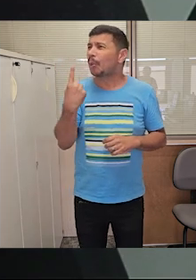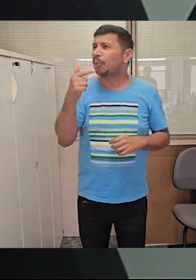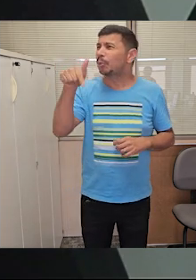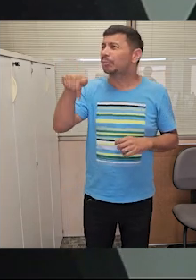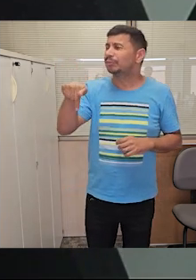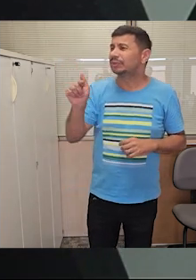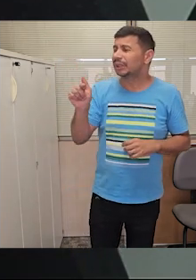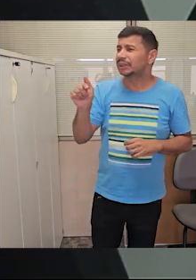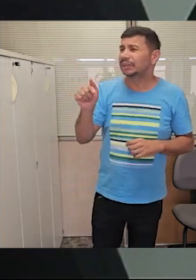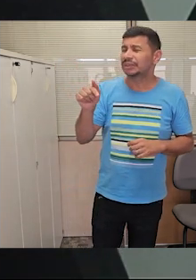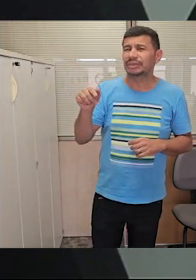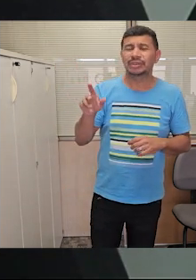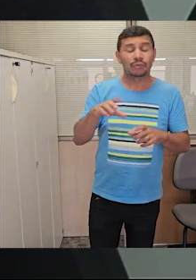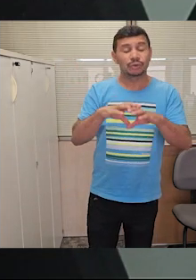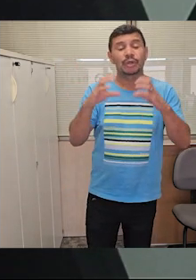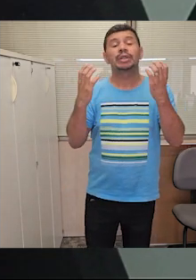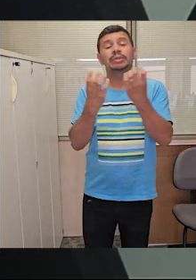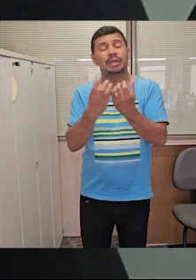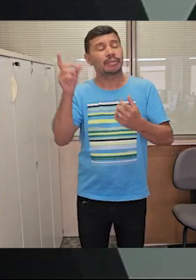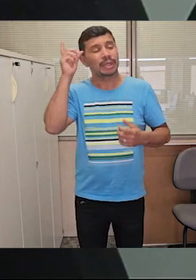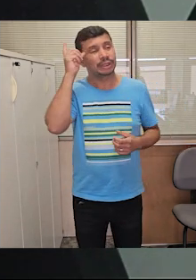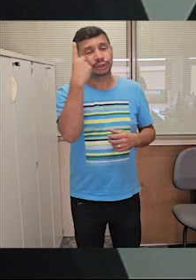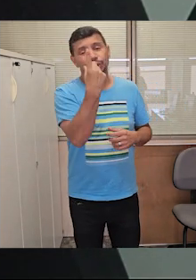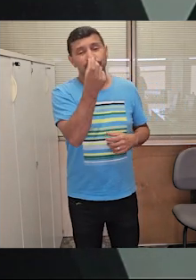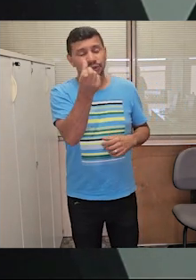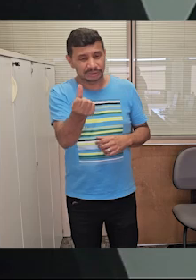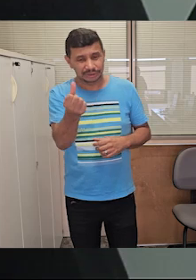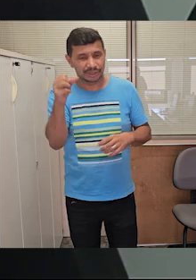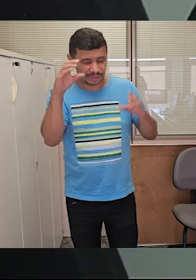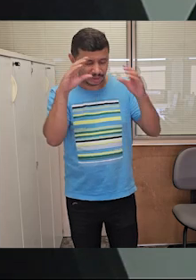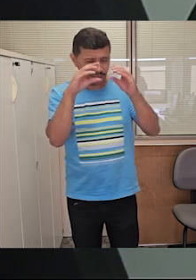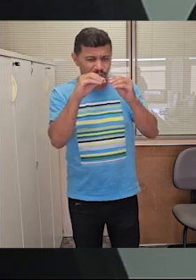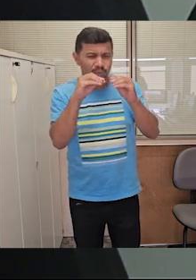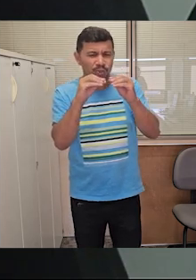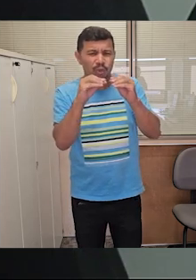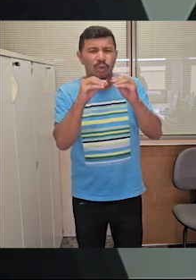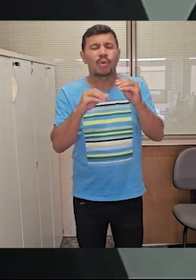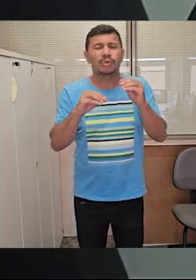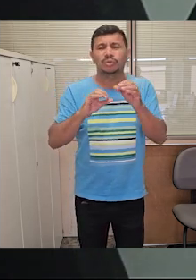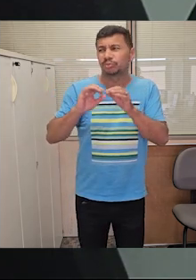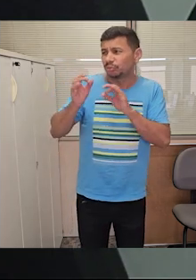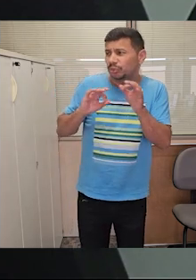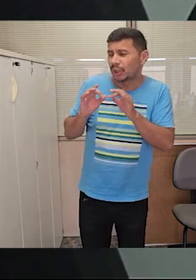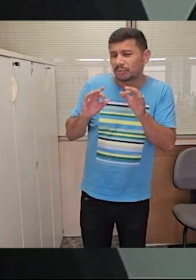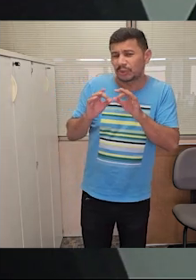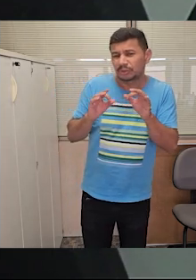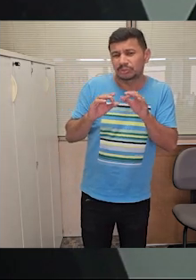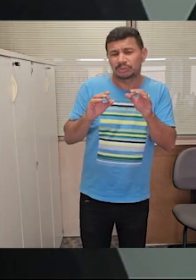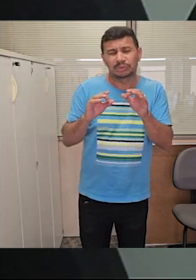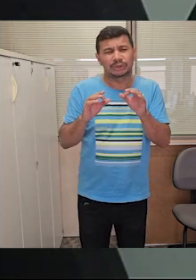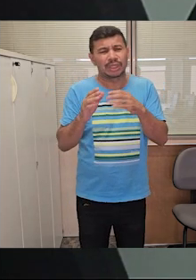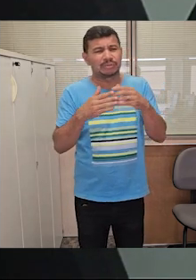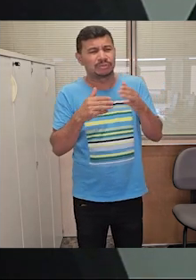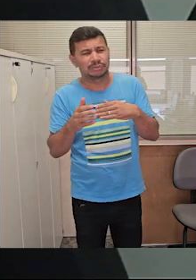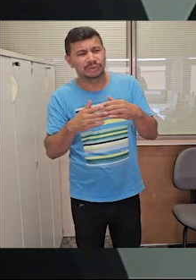a greve. 16, para o dia 16, à noite, e para, enfim, com pauta